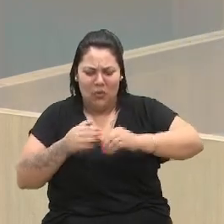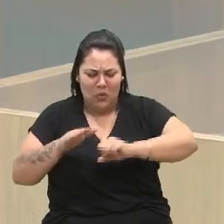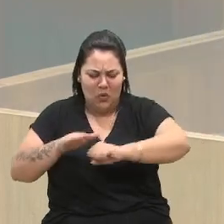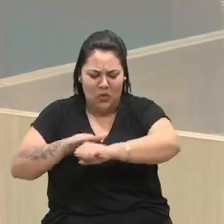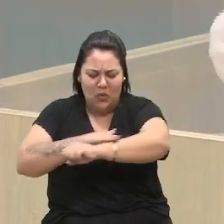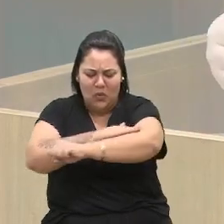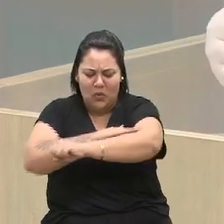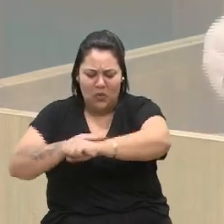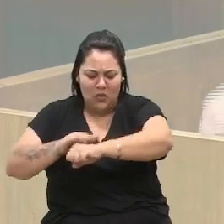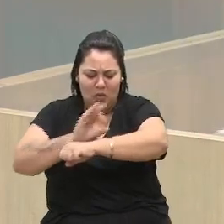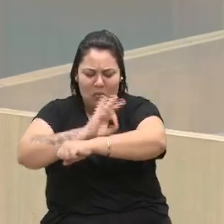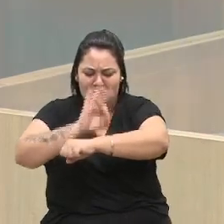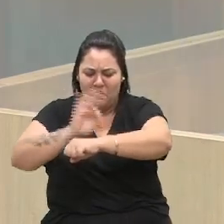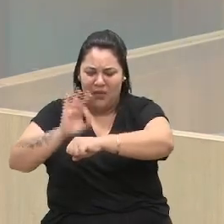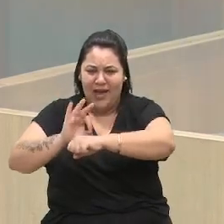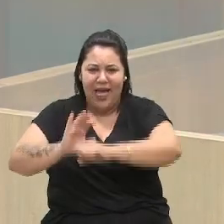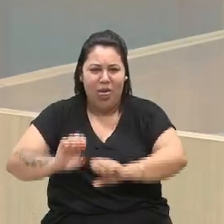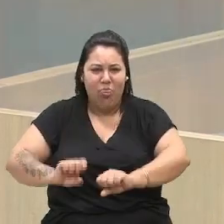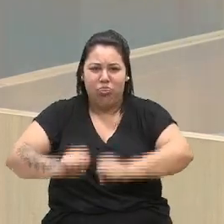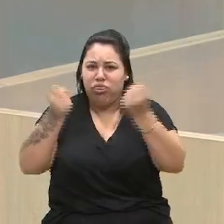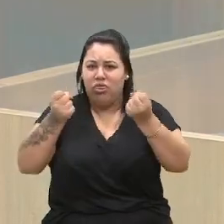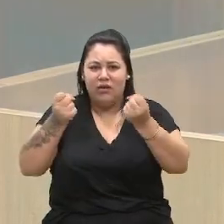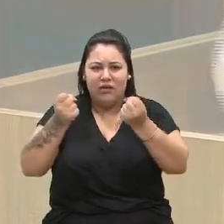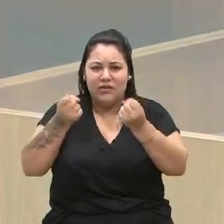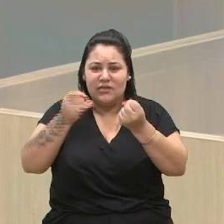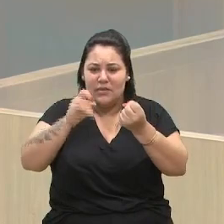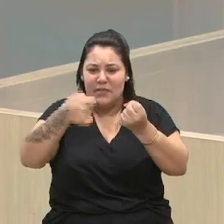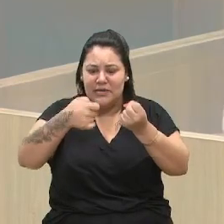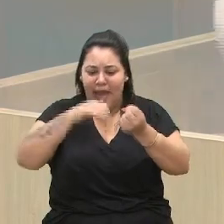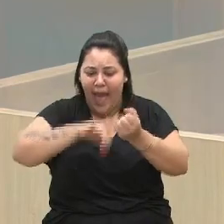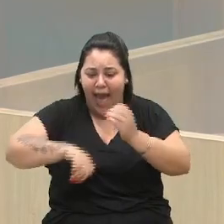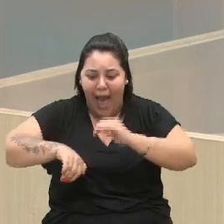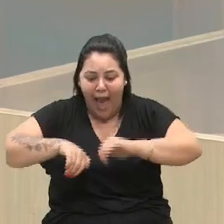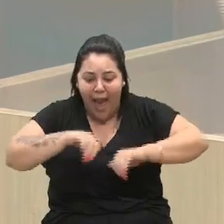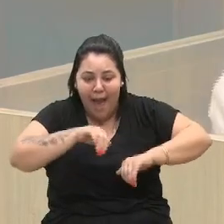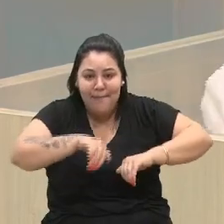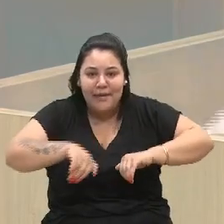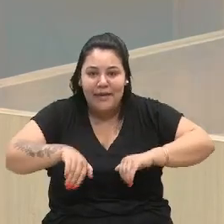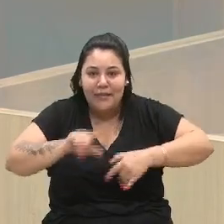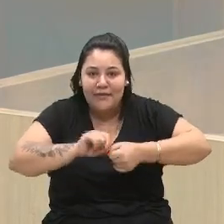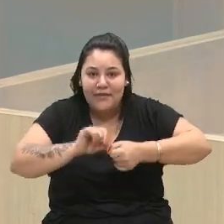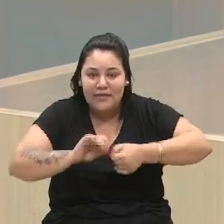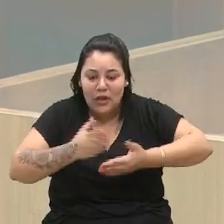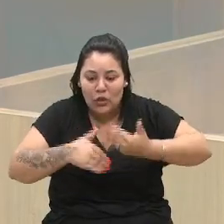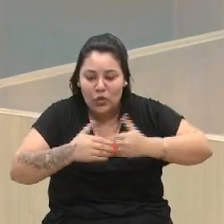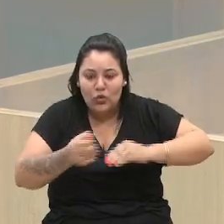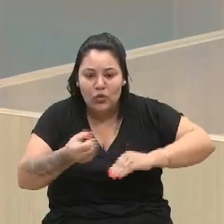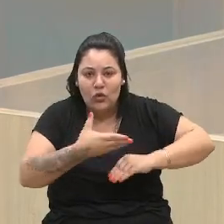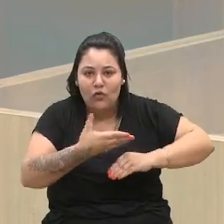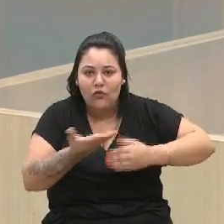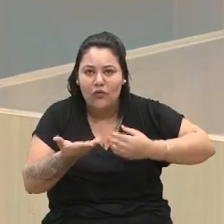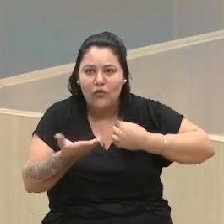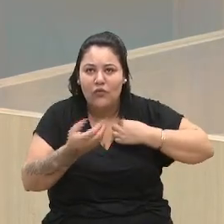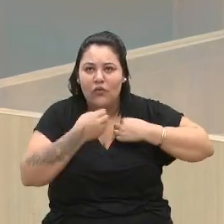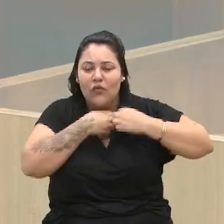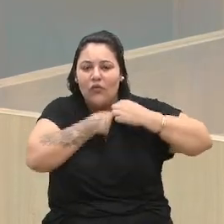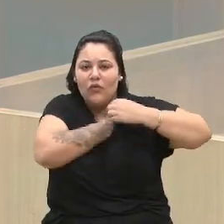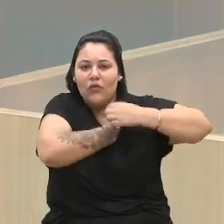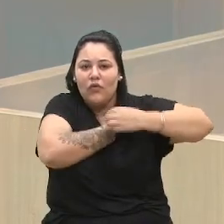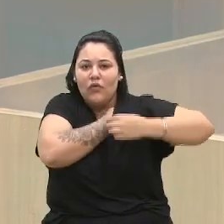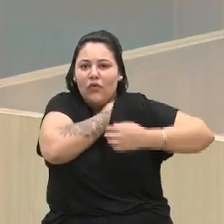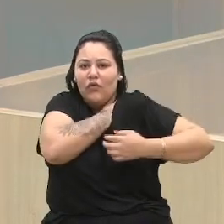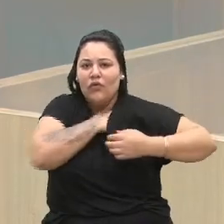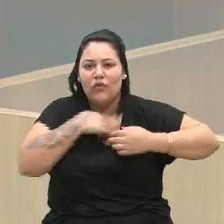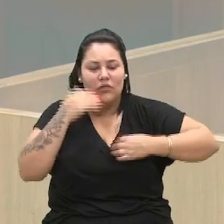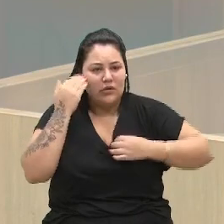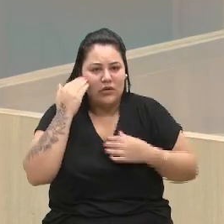está destruída, se nós precisamos abrir toda ela para fazer toda a nova galeria. Uma questão de ordem. Entende?